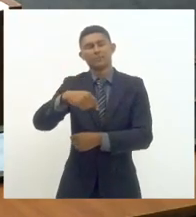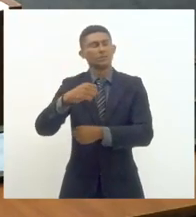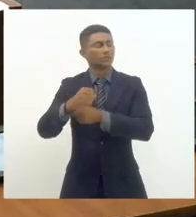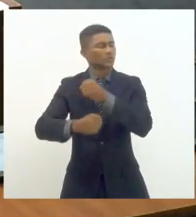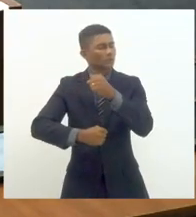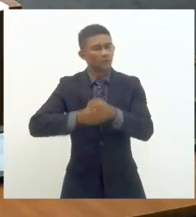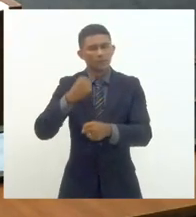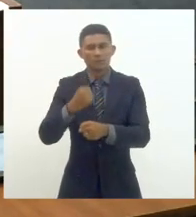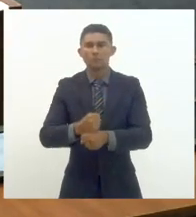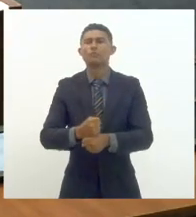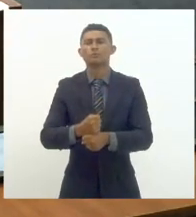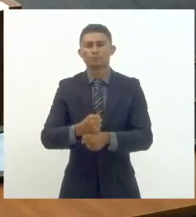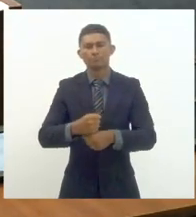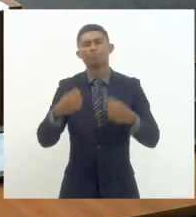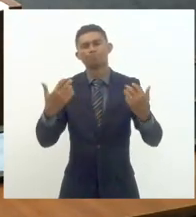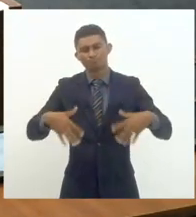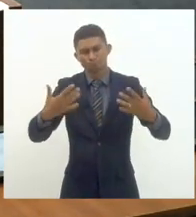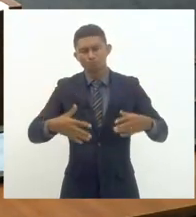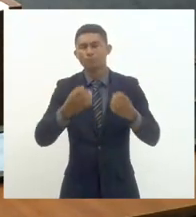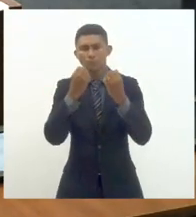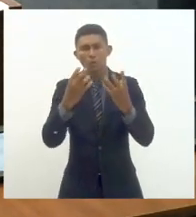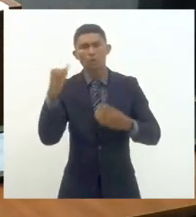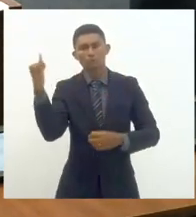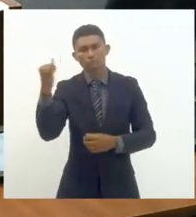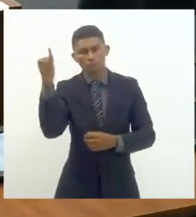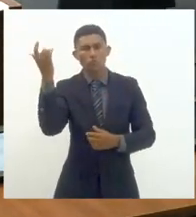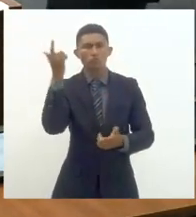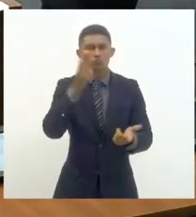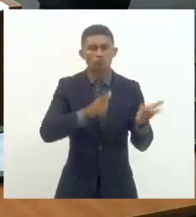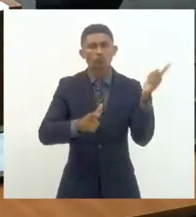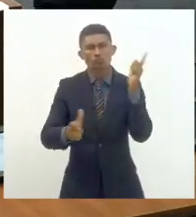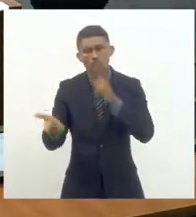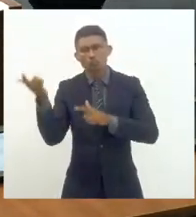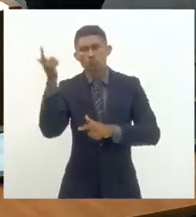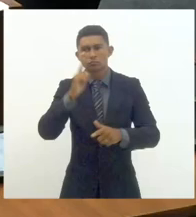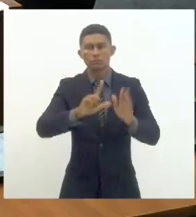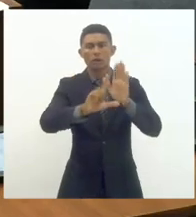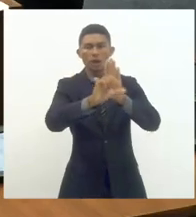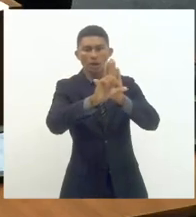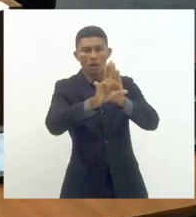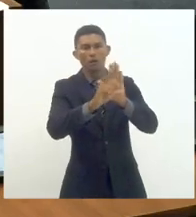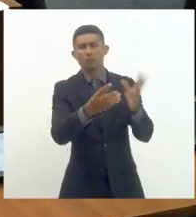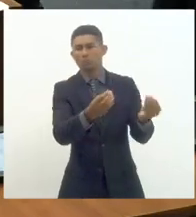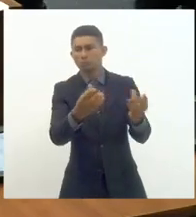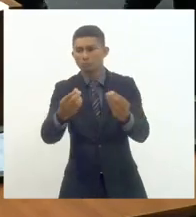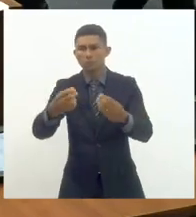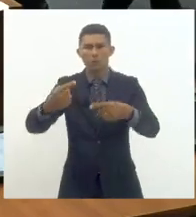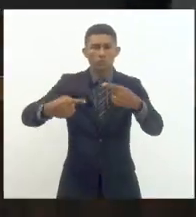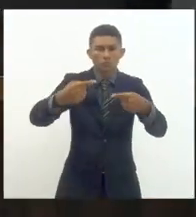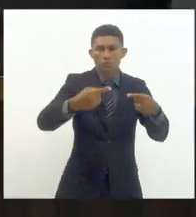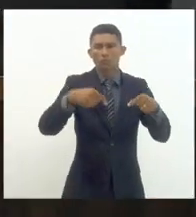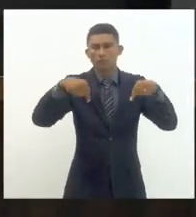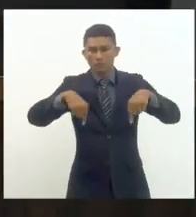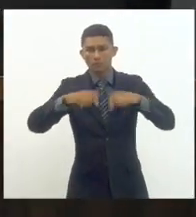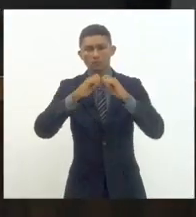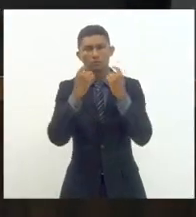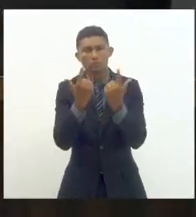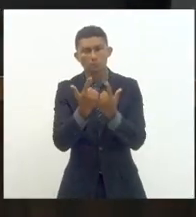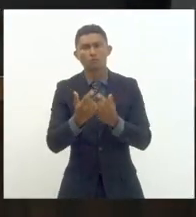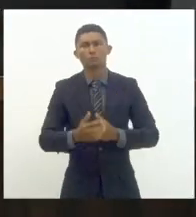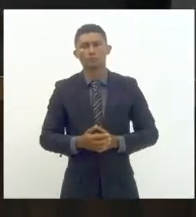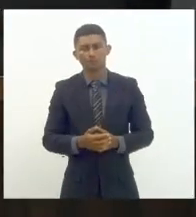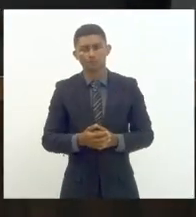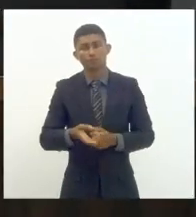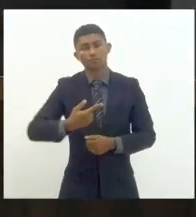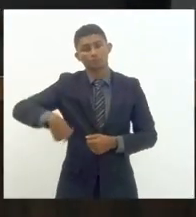muito, está sendo um ano muito profícuo, muitas leis, muita discussão no parlamento e